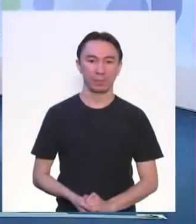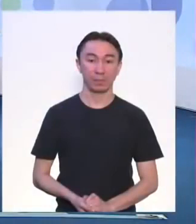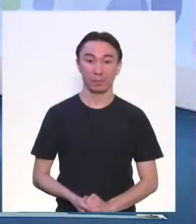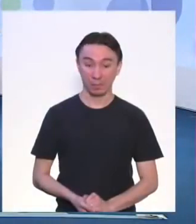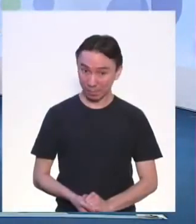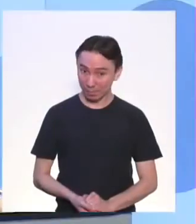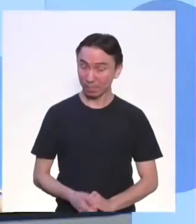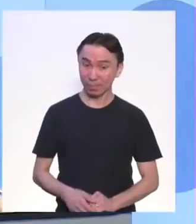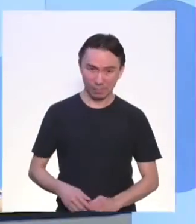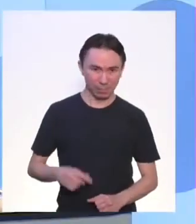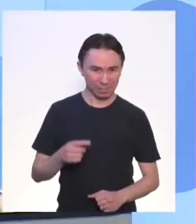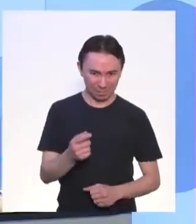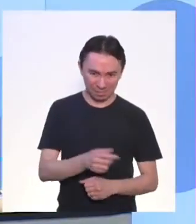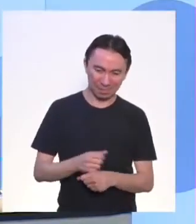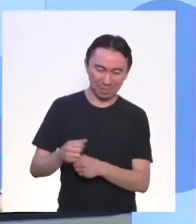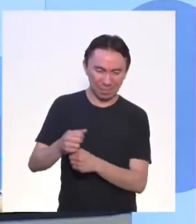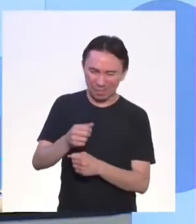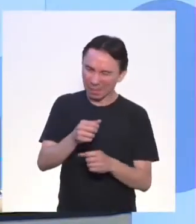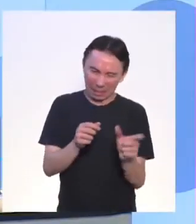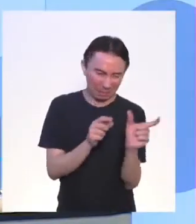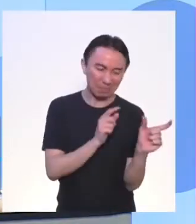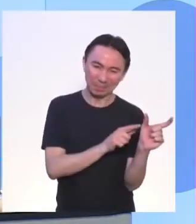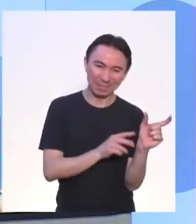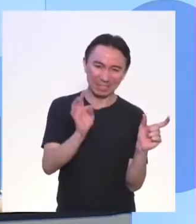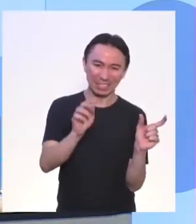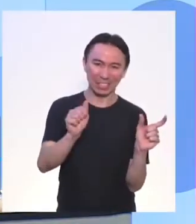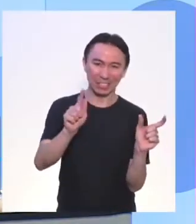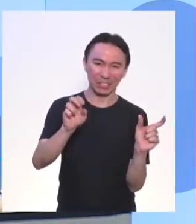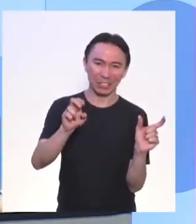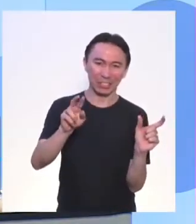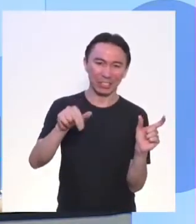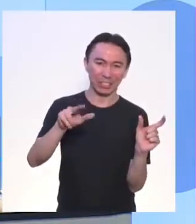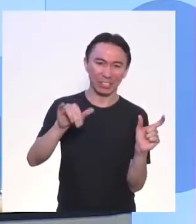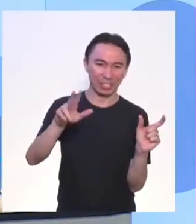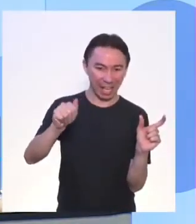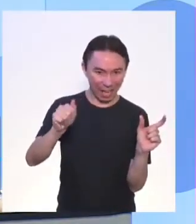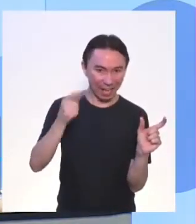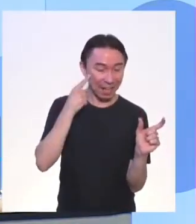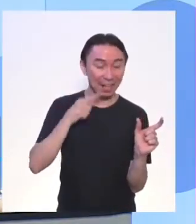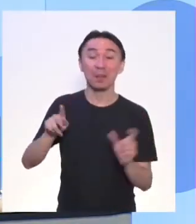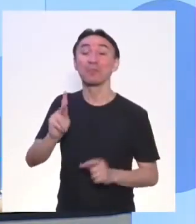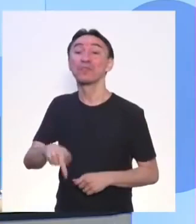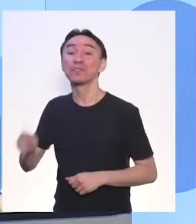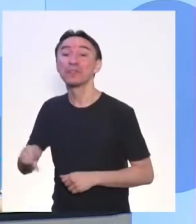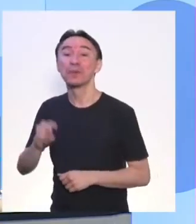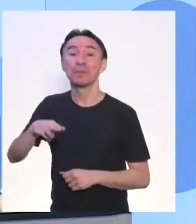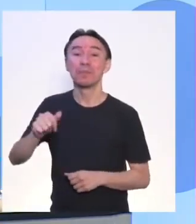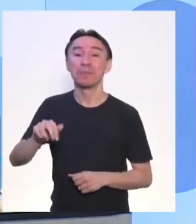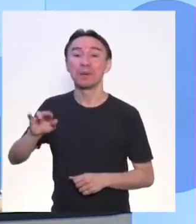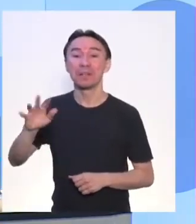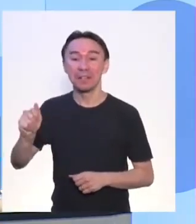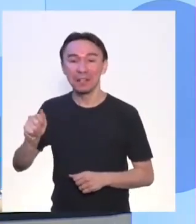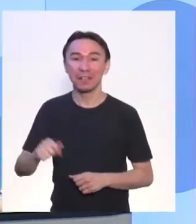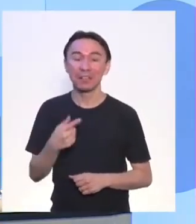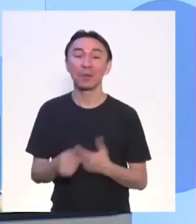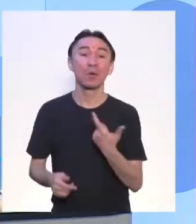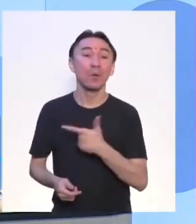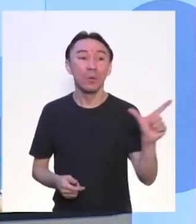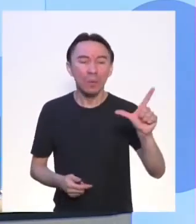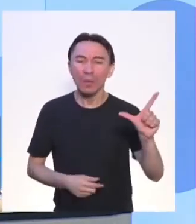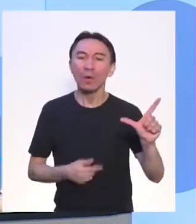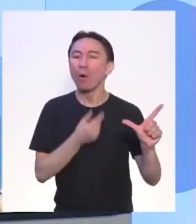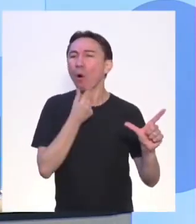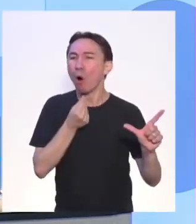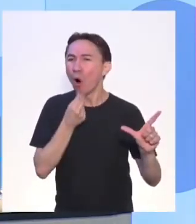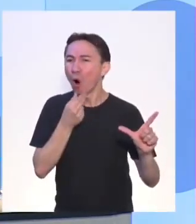Elaine, antes de passar para a Tangerina, a gente está rindo aqui da Pro Maria de Lourdes, que colocou um homem bonito. Não da Pro, a gente está rindo do homem